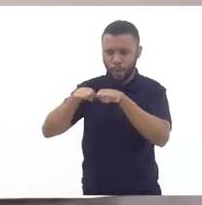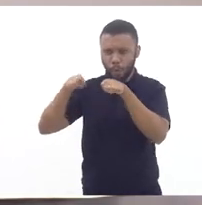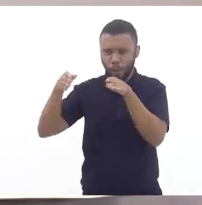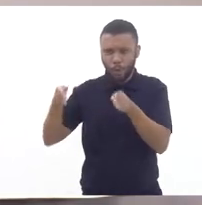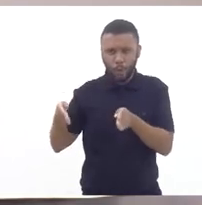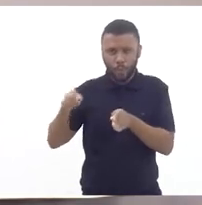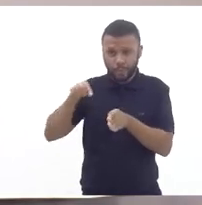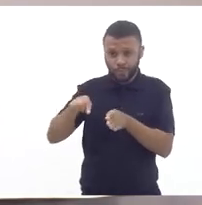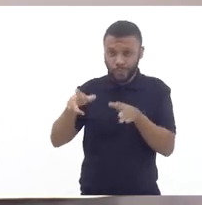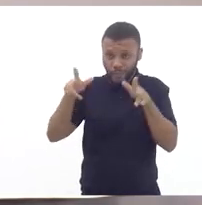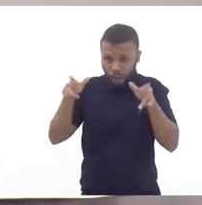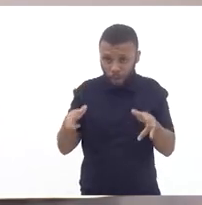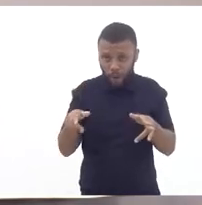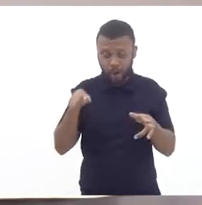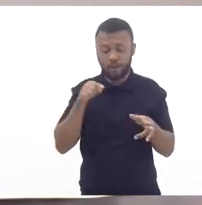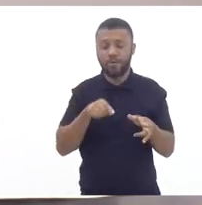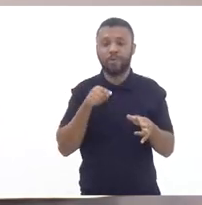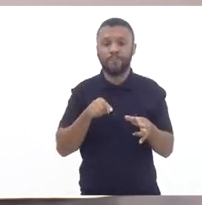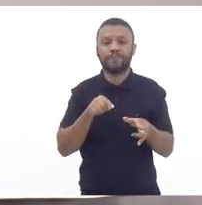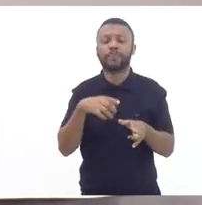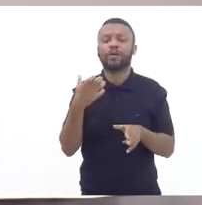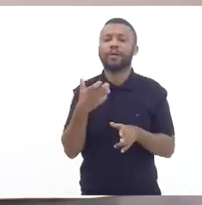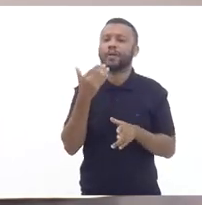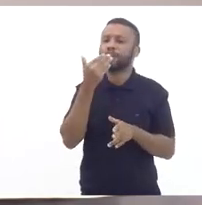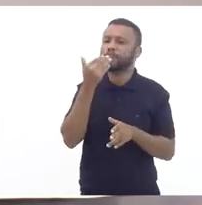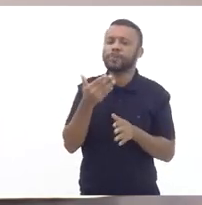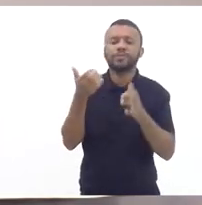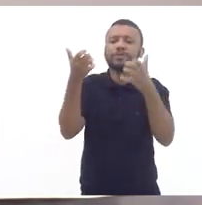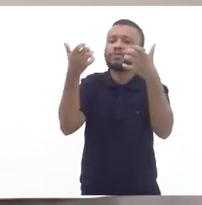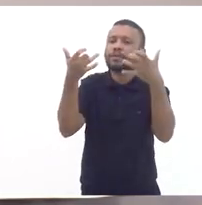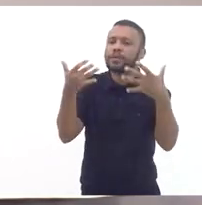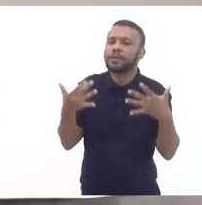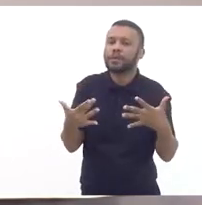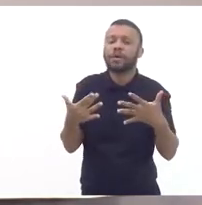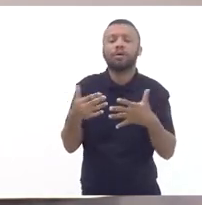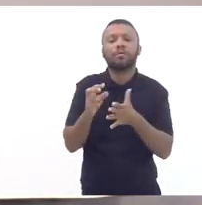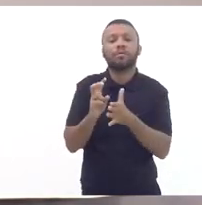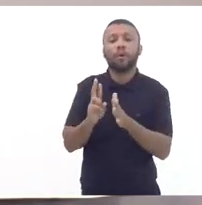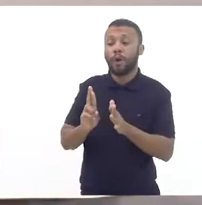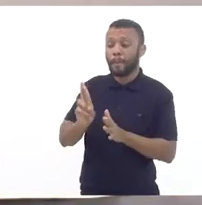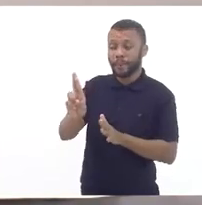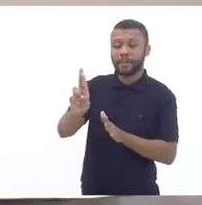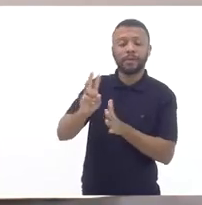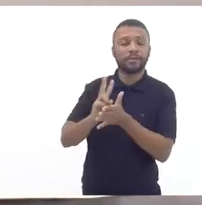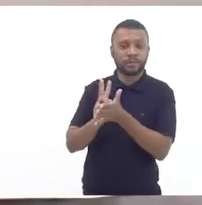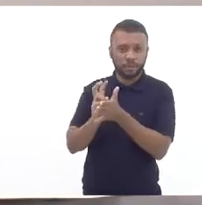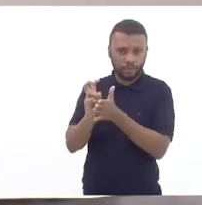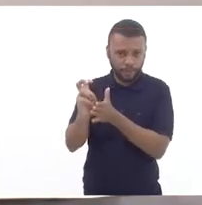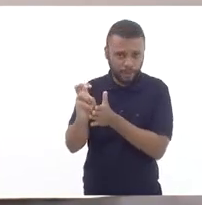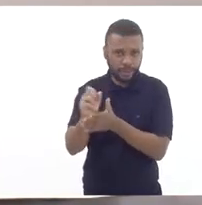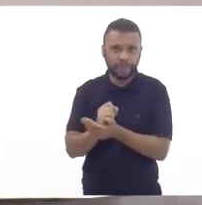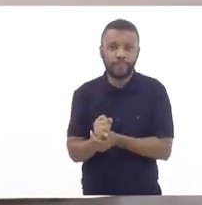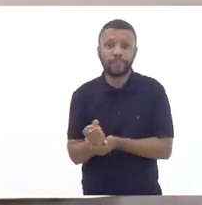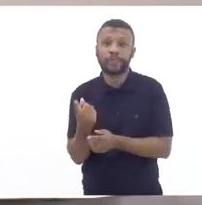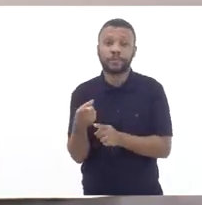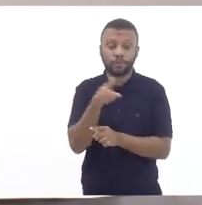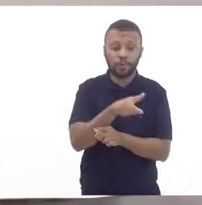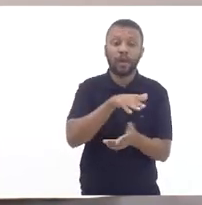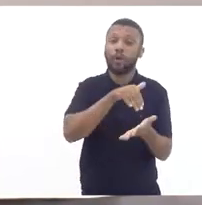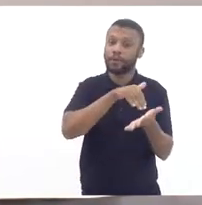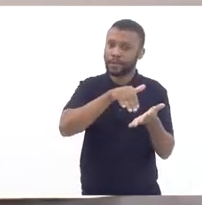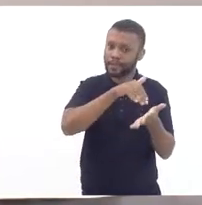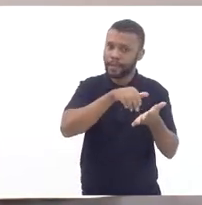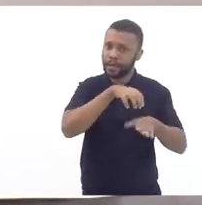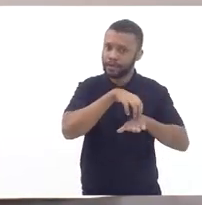Então, eu gostaria de ouvir a Supervia e depois eu gostaria de ouvir o secretário e a Getransp